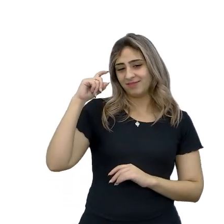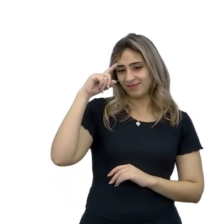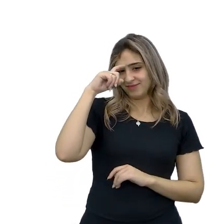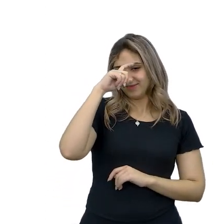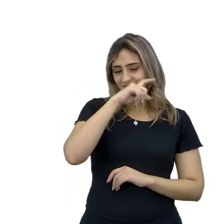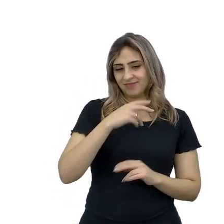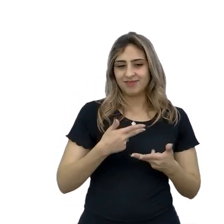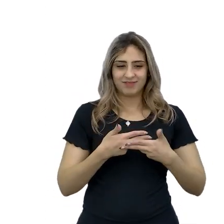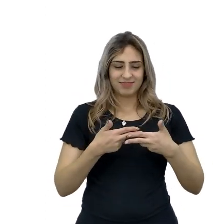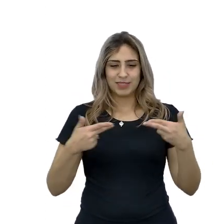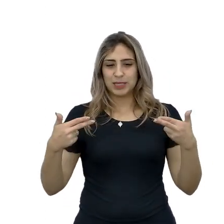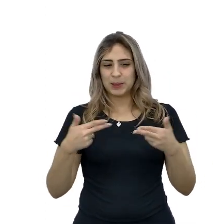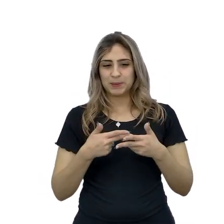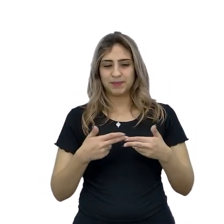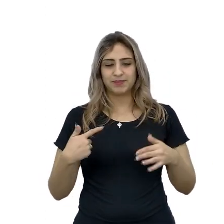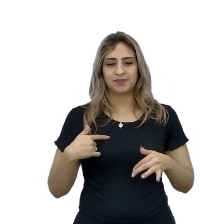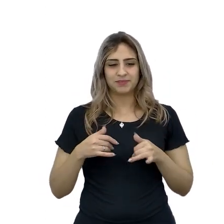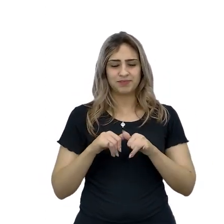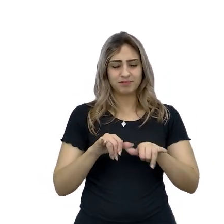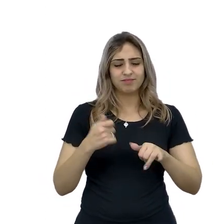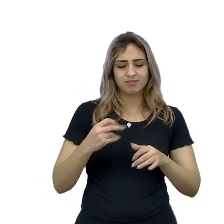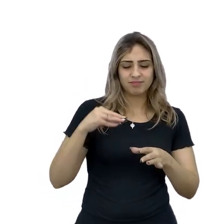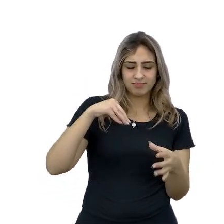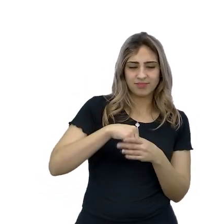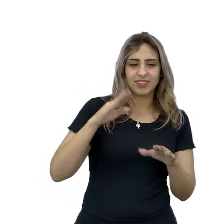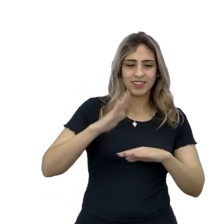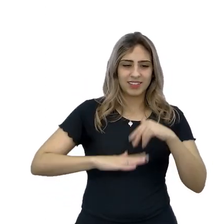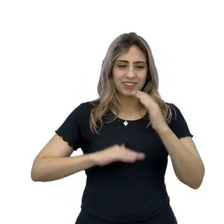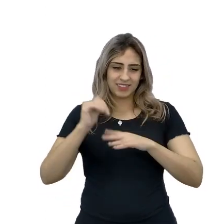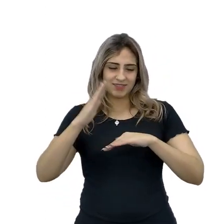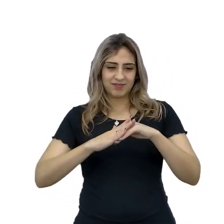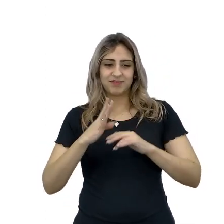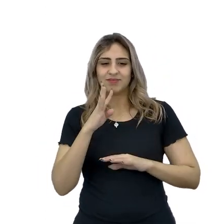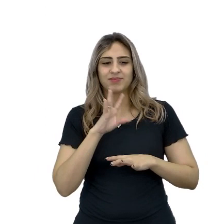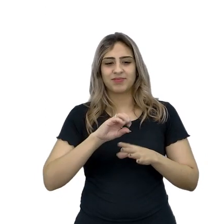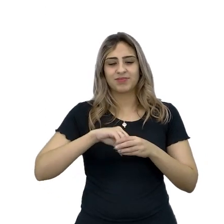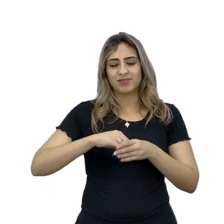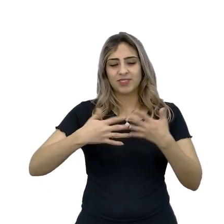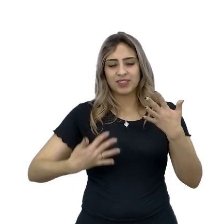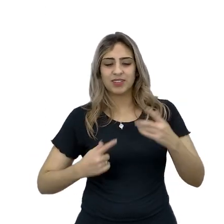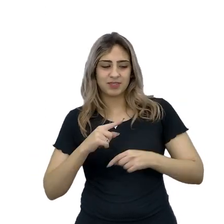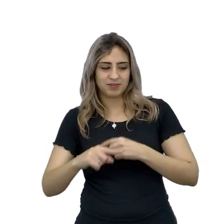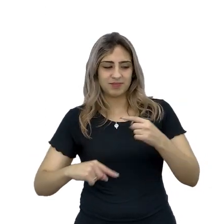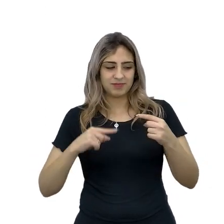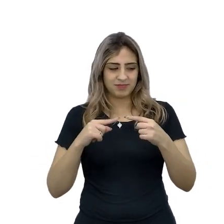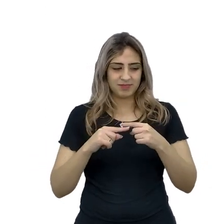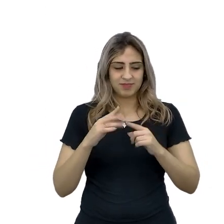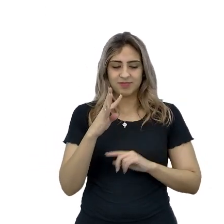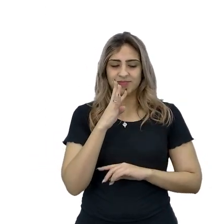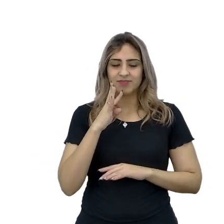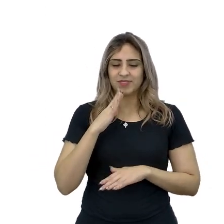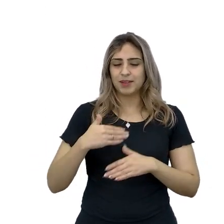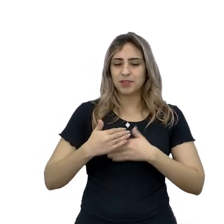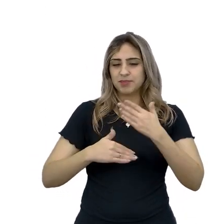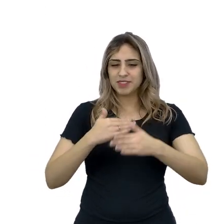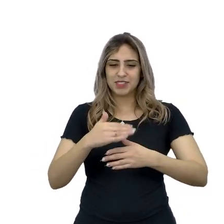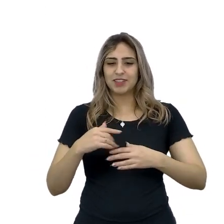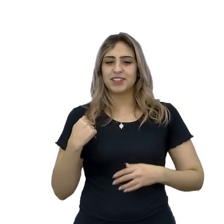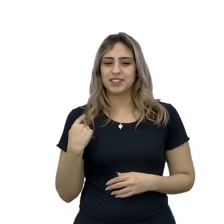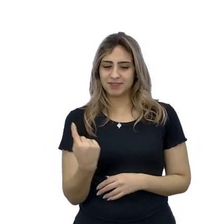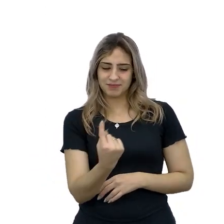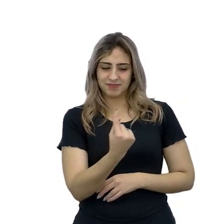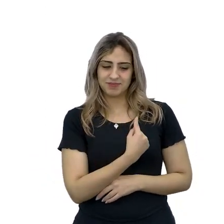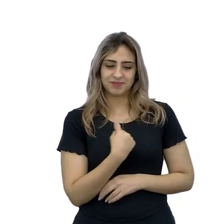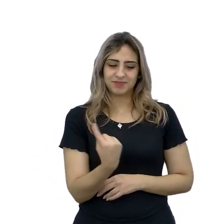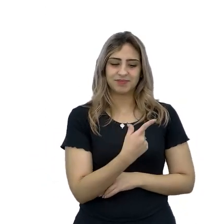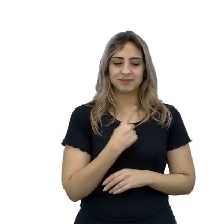da questão, ele tem que estar na habilidade, no conteúdo, no objeto de conhecimento, e não na formulação. Então,